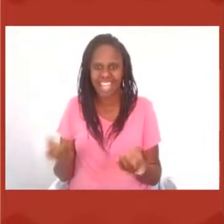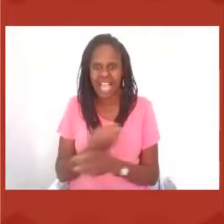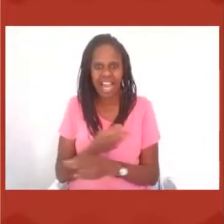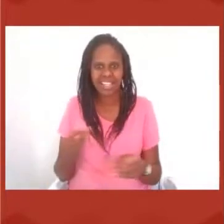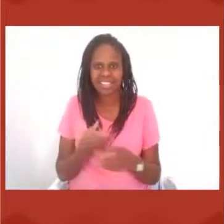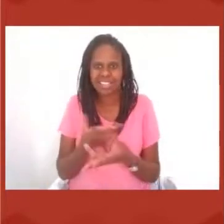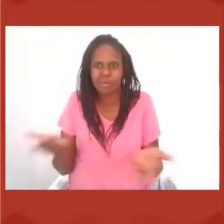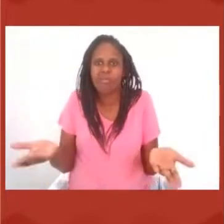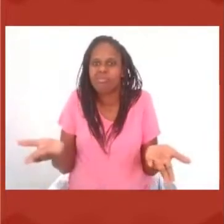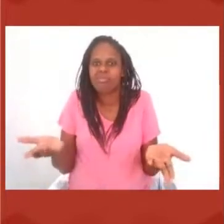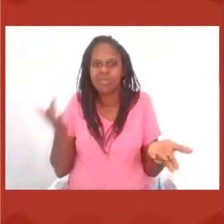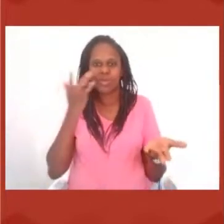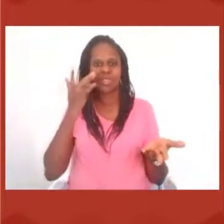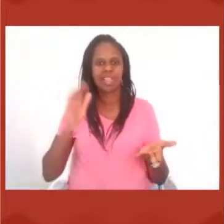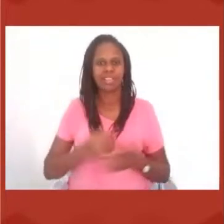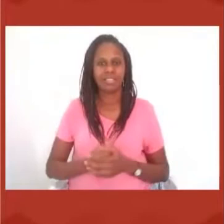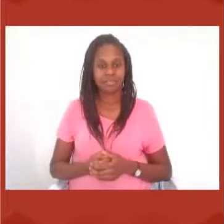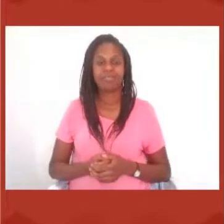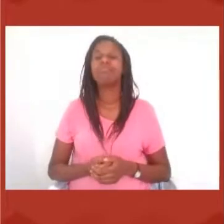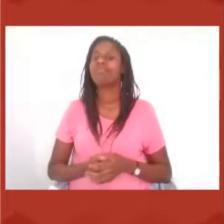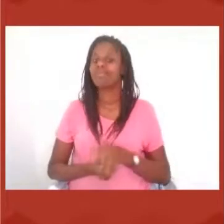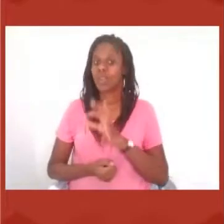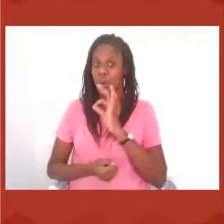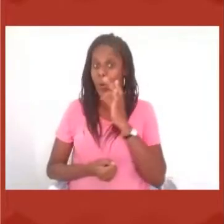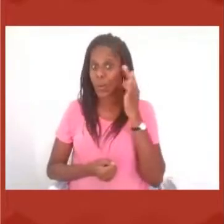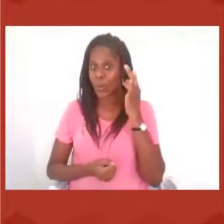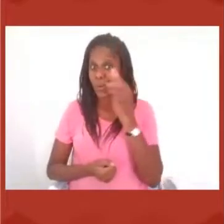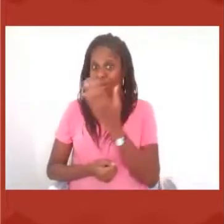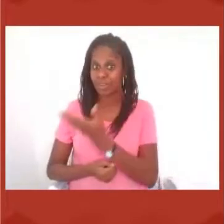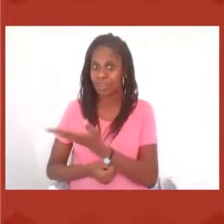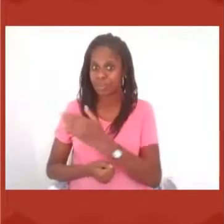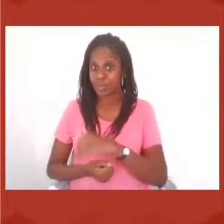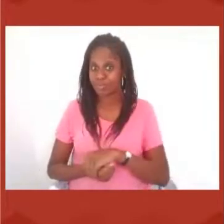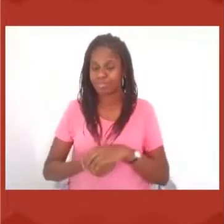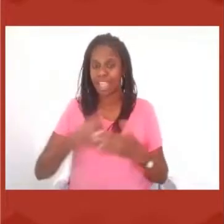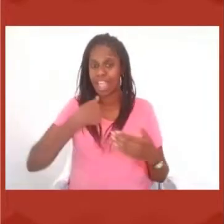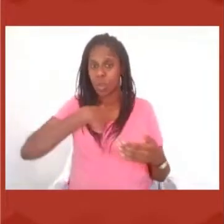disso tudo. Ótimo ponto, mesmo sem saber fazer o mingau.